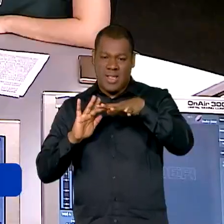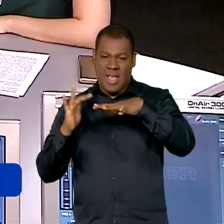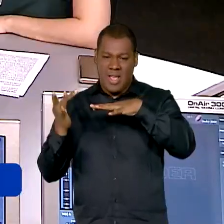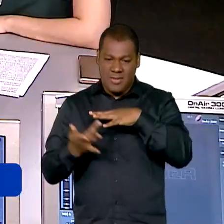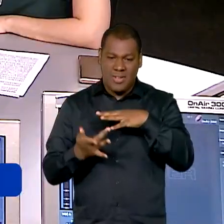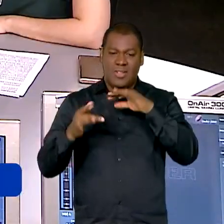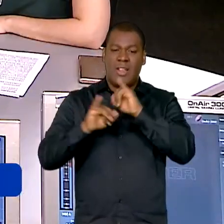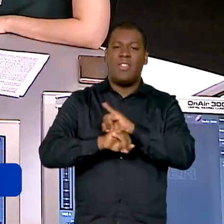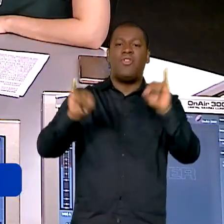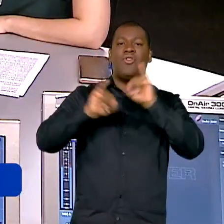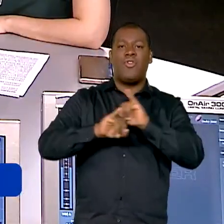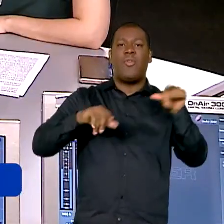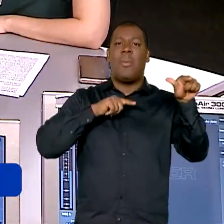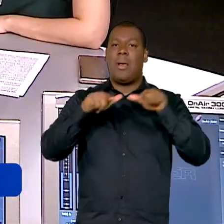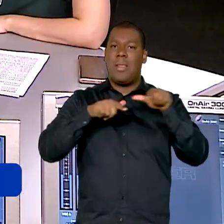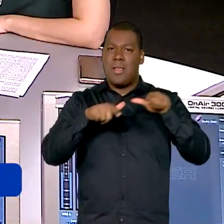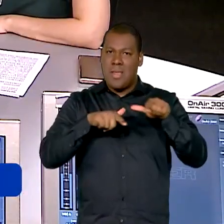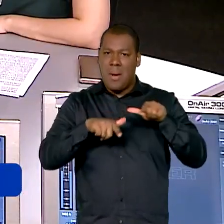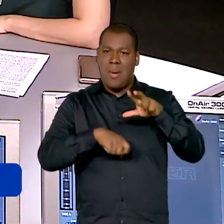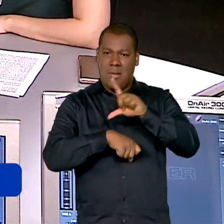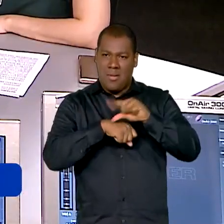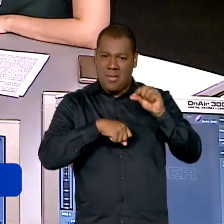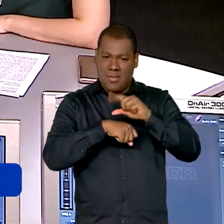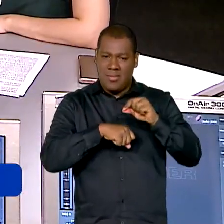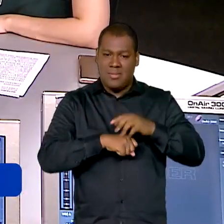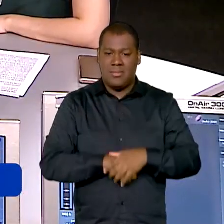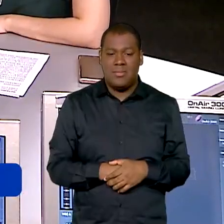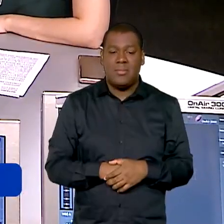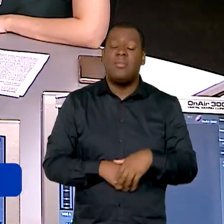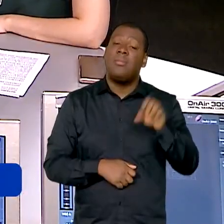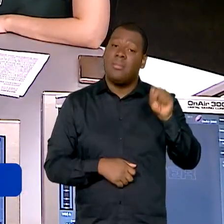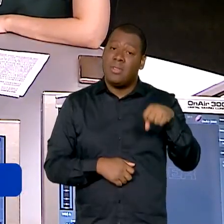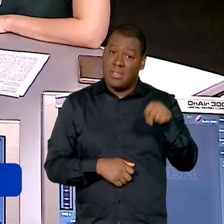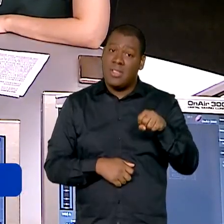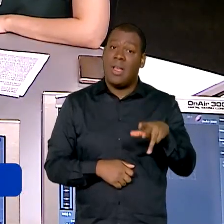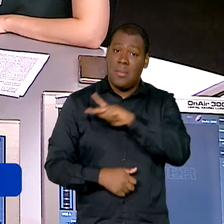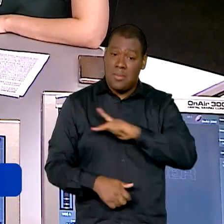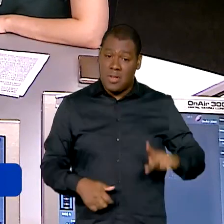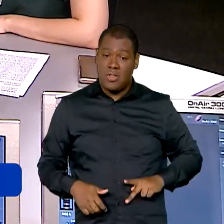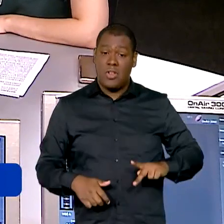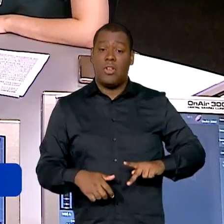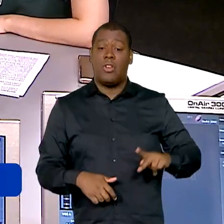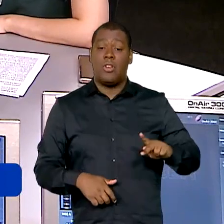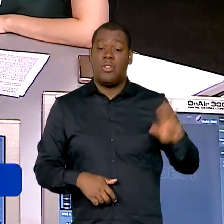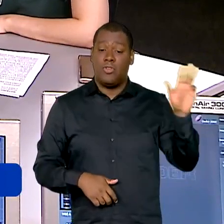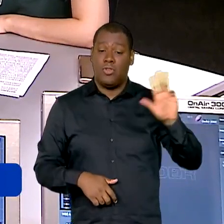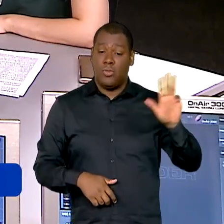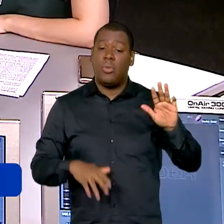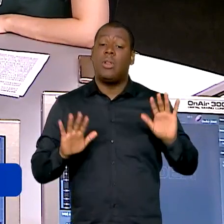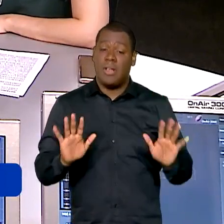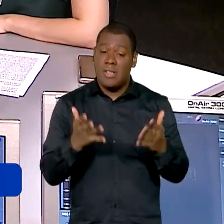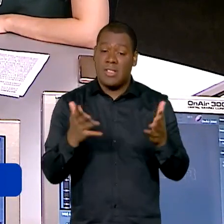os trabalhos? Está todo mundo usando? Como é que está? Está todo mundo usando, o presidente estimula.